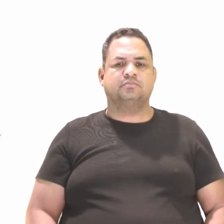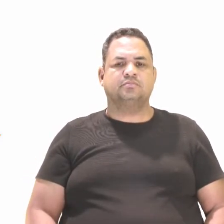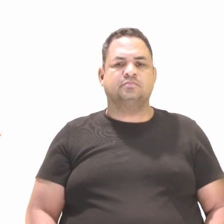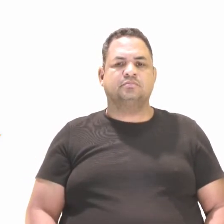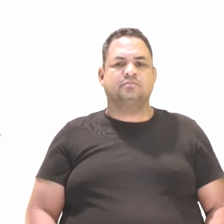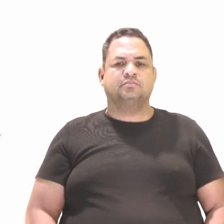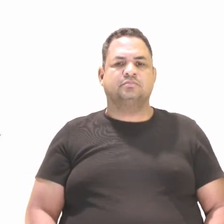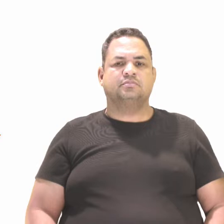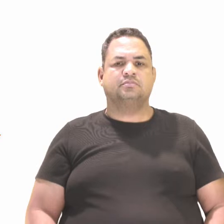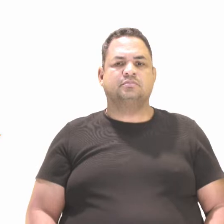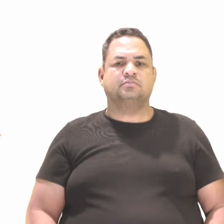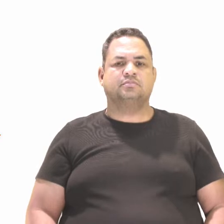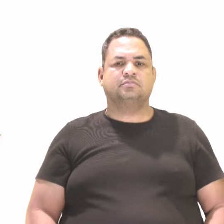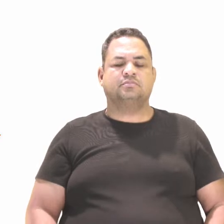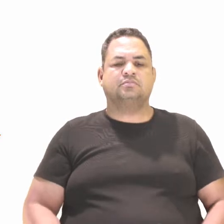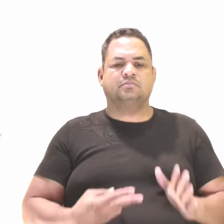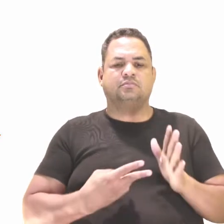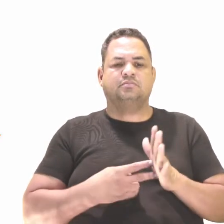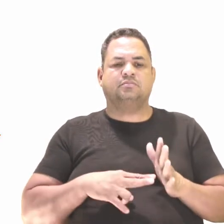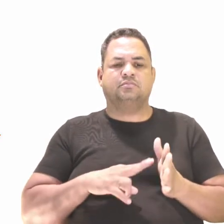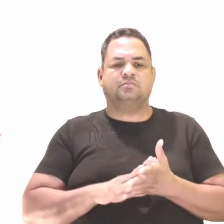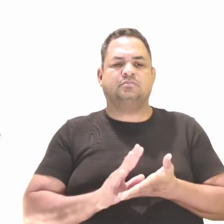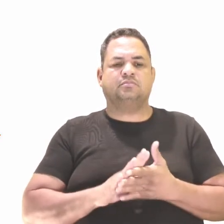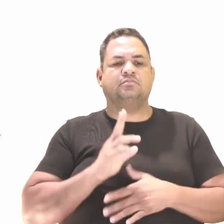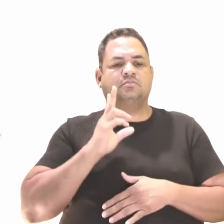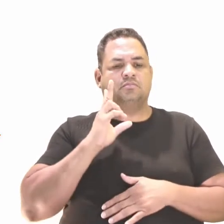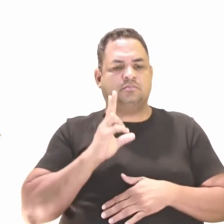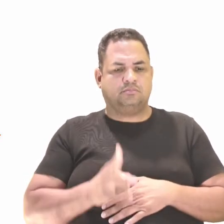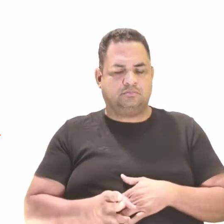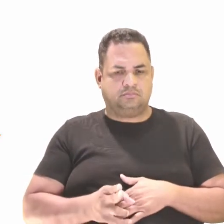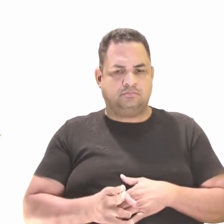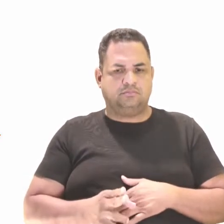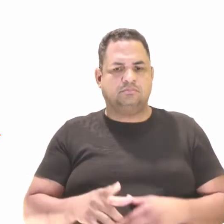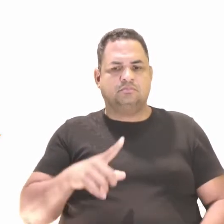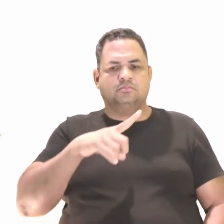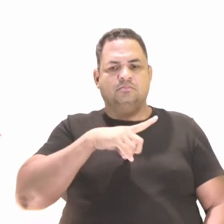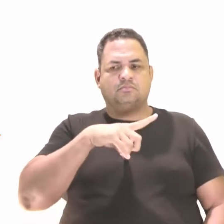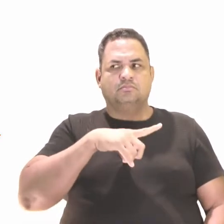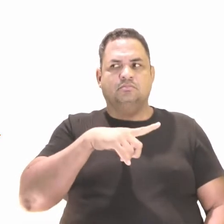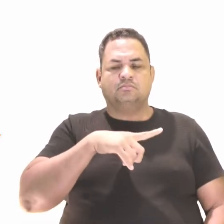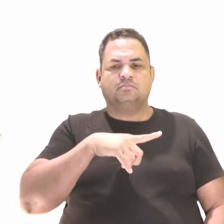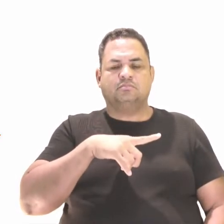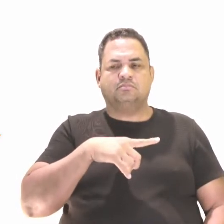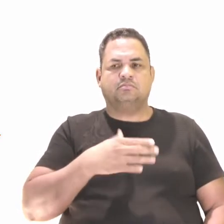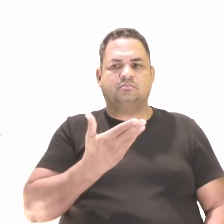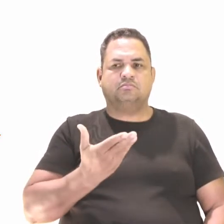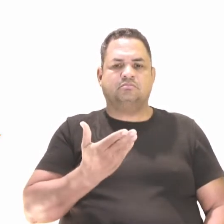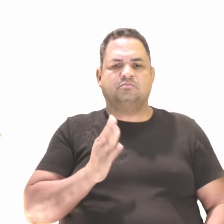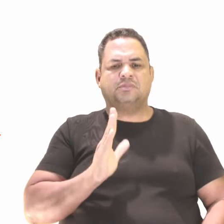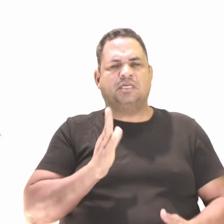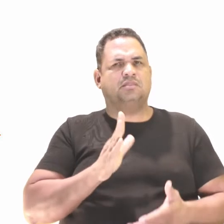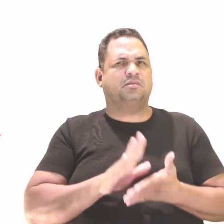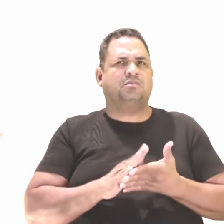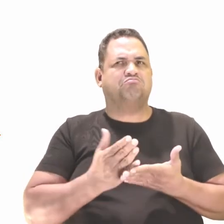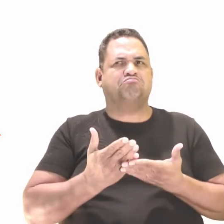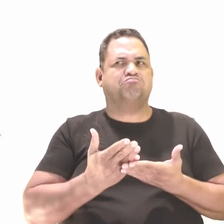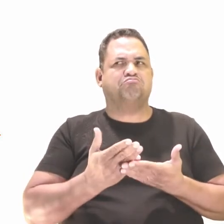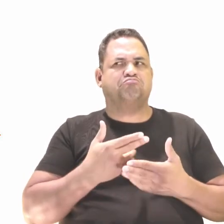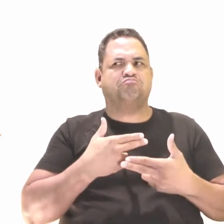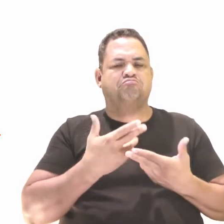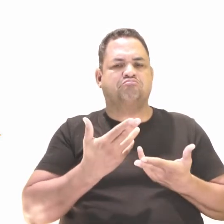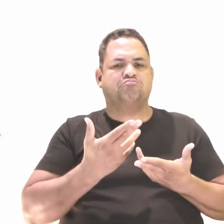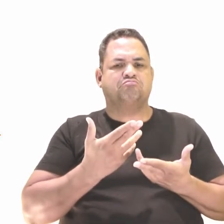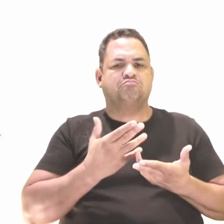something else going on. Os dois significam a mesma coisa. Eu já tenho alguma coisa,